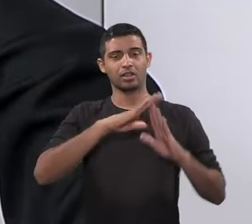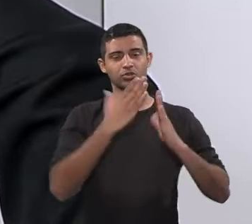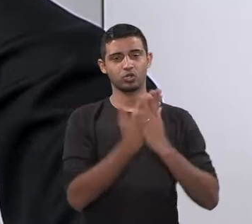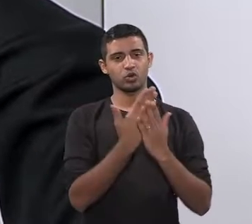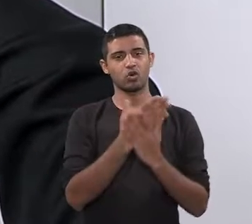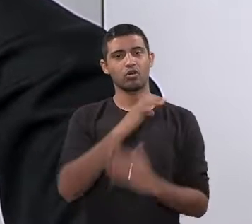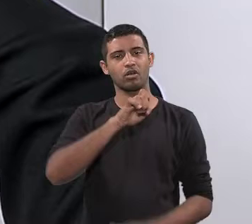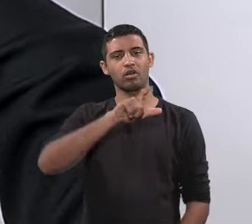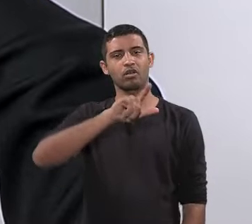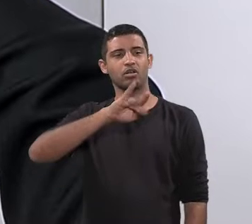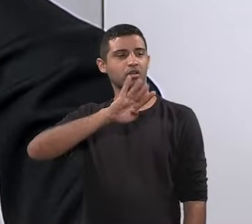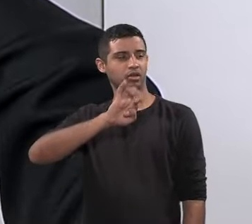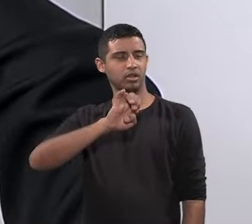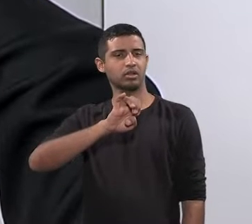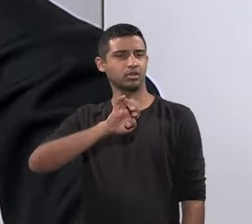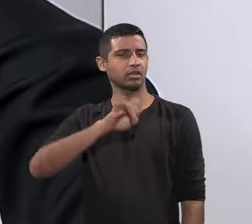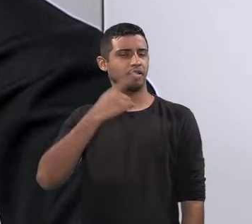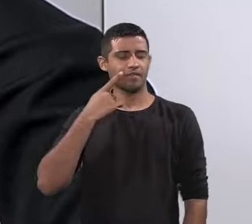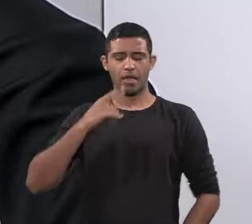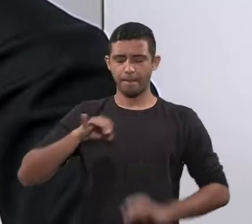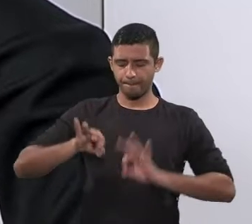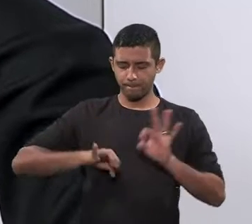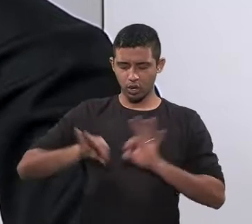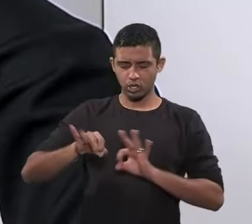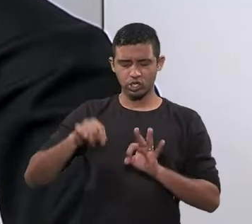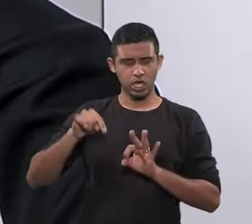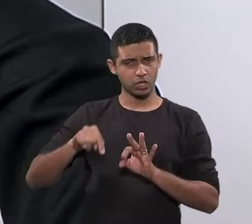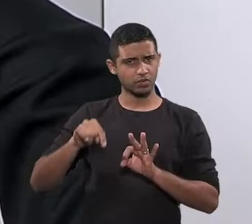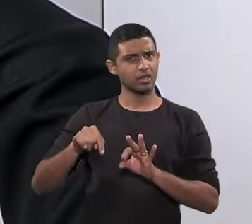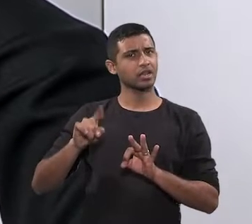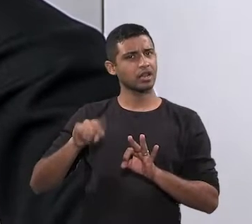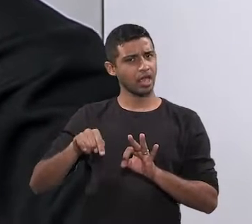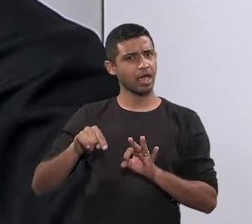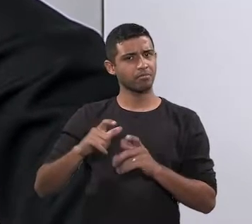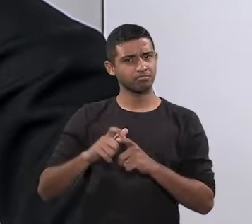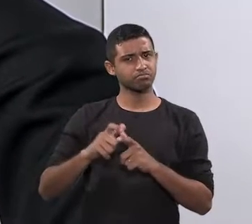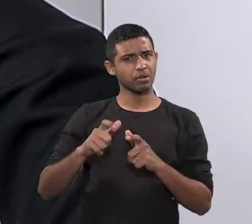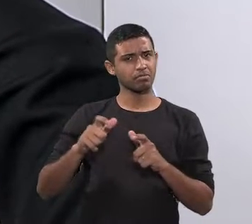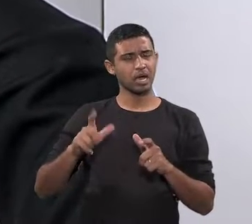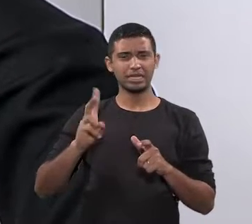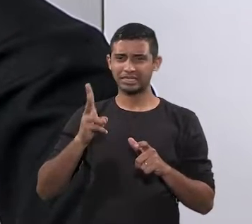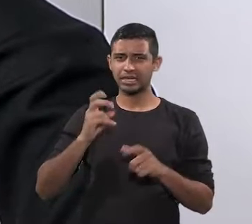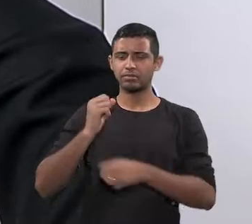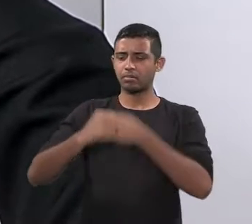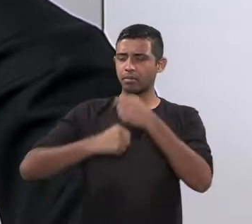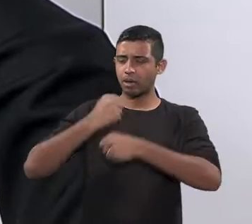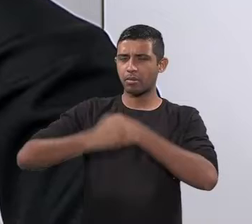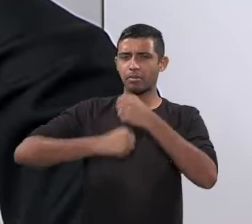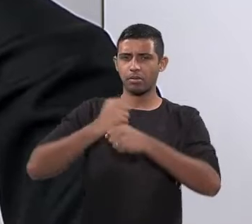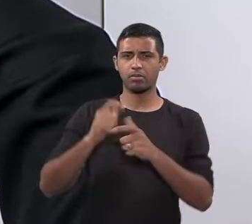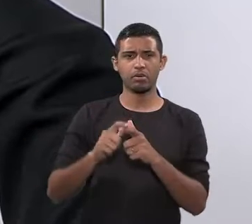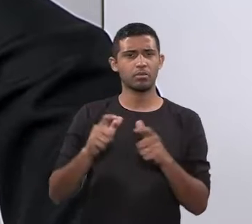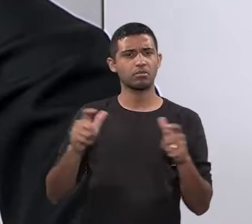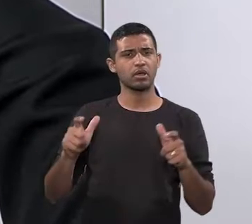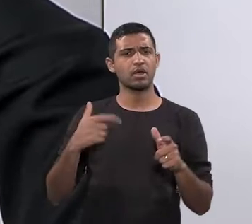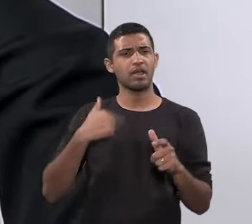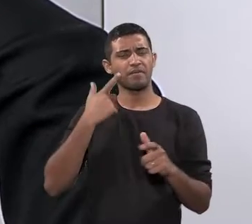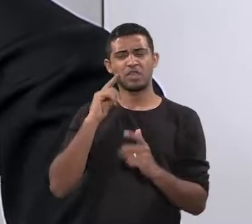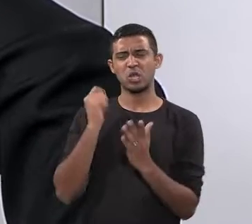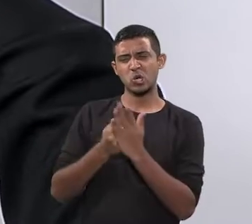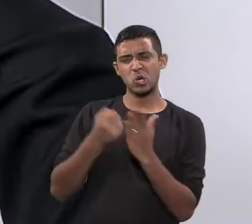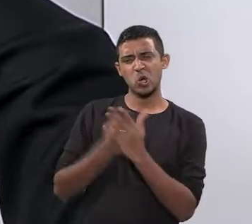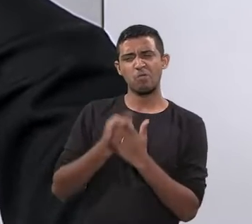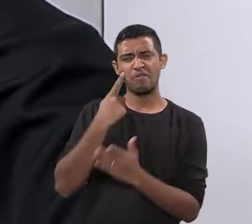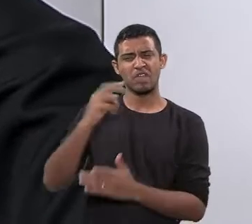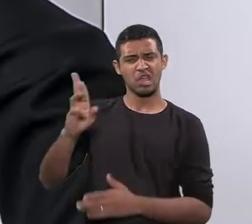Elite é que, apesar do projeto ser bastante grande, a cada ano cresce muito, não existe a cobrança